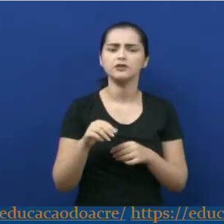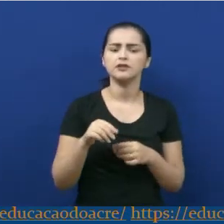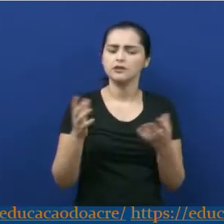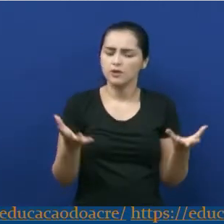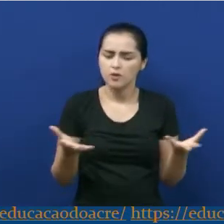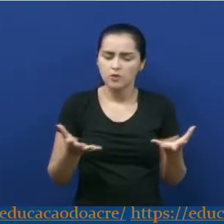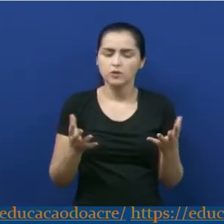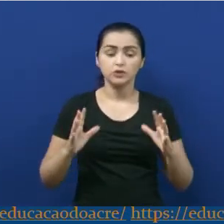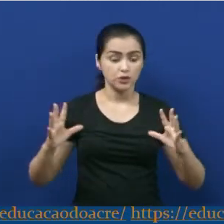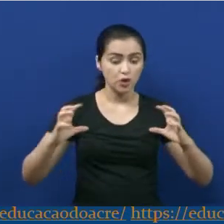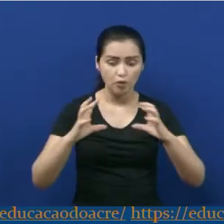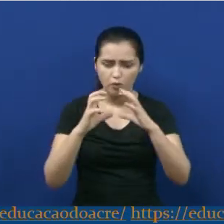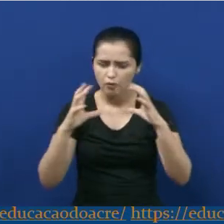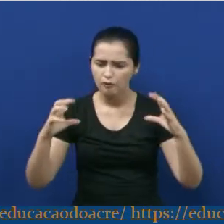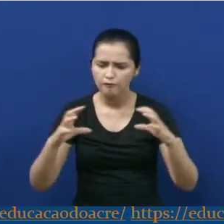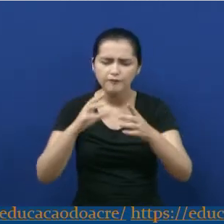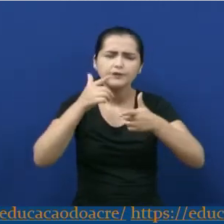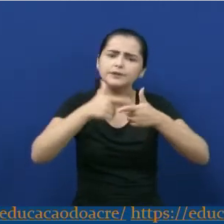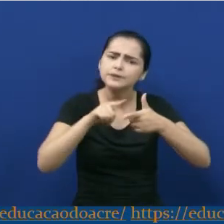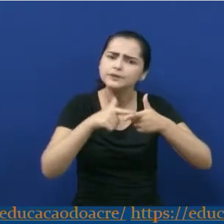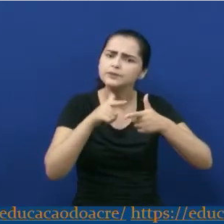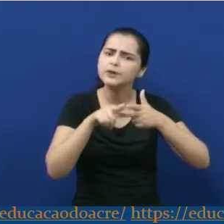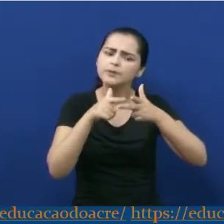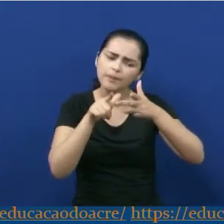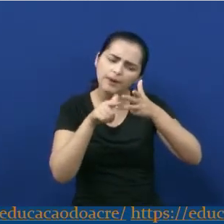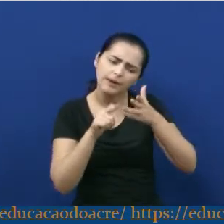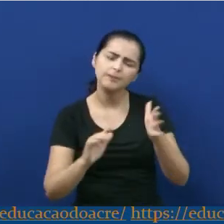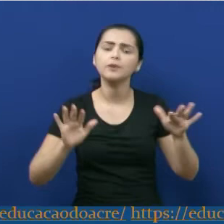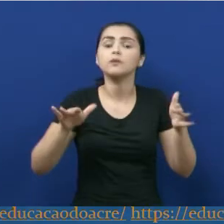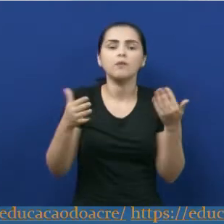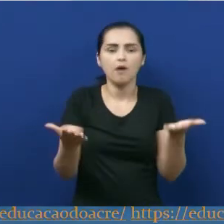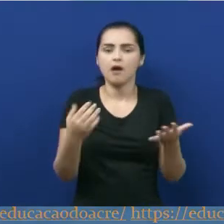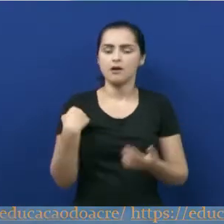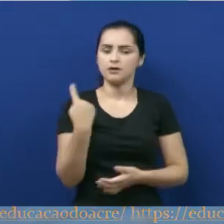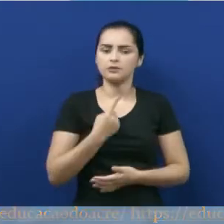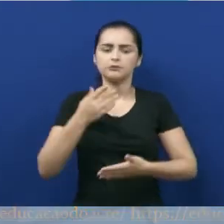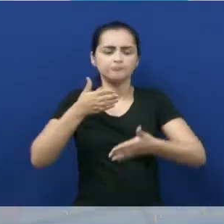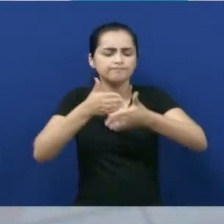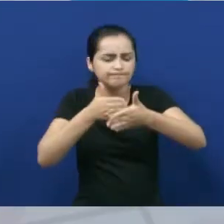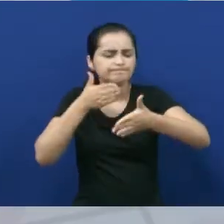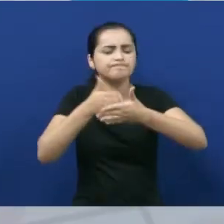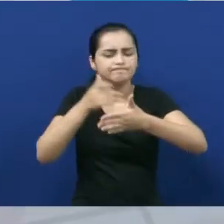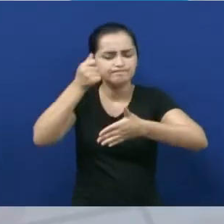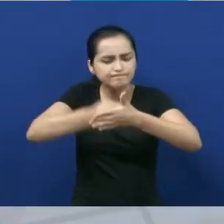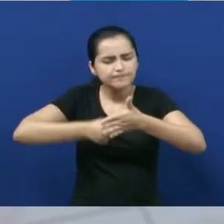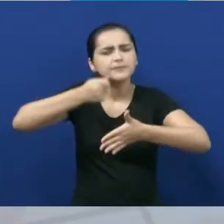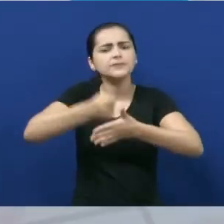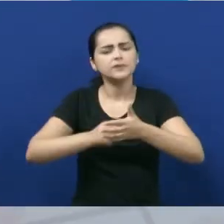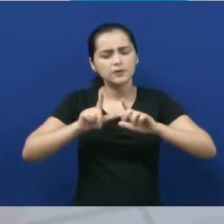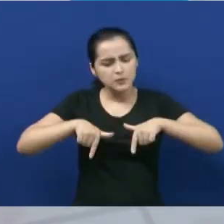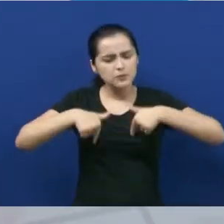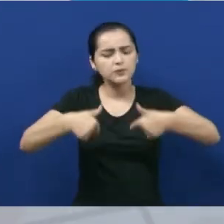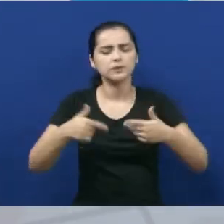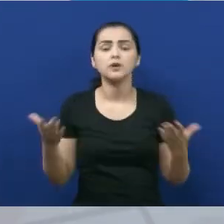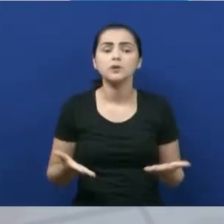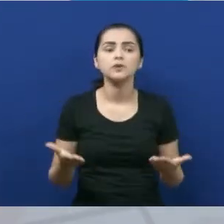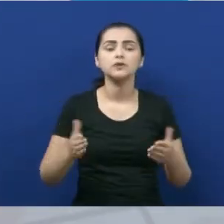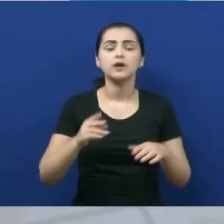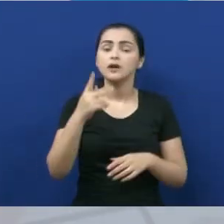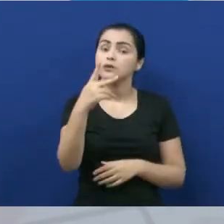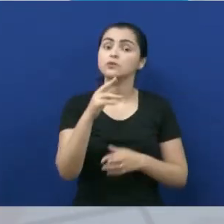sentido de ser conflito de problemas Quais os problemas nós estamos enfrentando hoje e qual é a sua responsabilidade